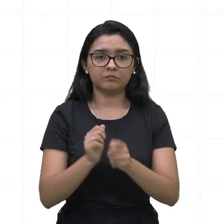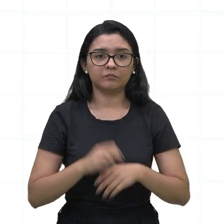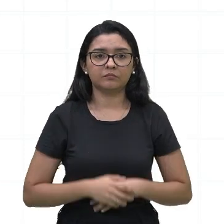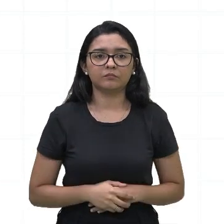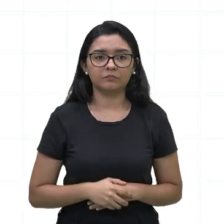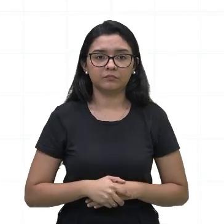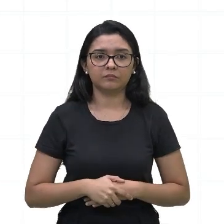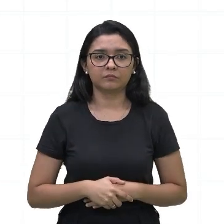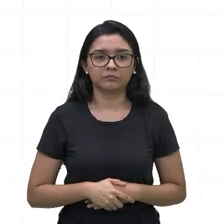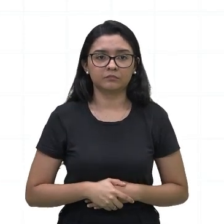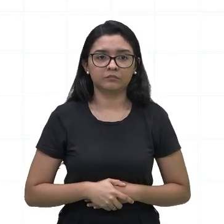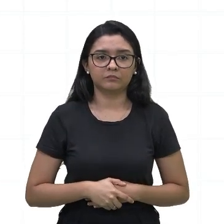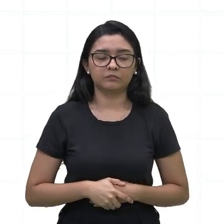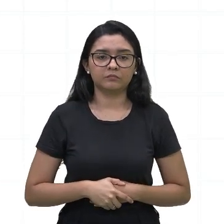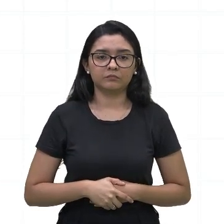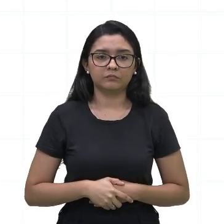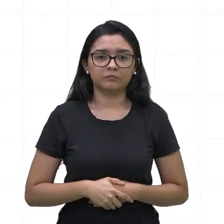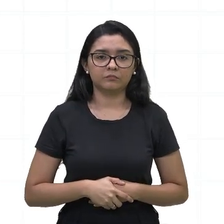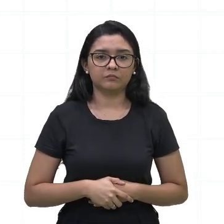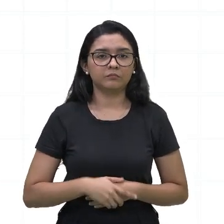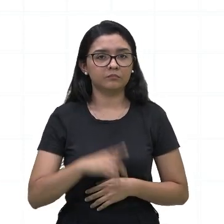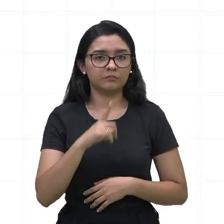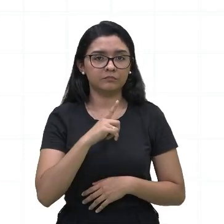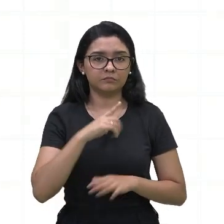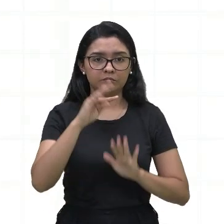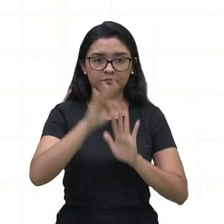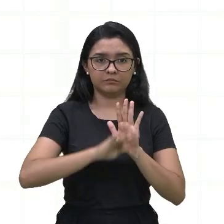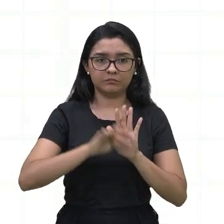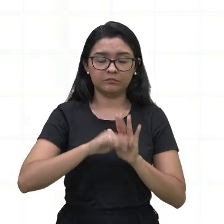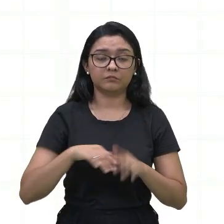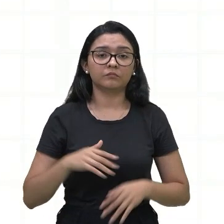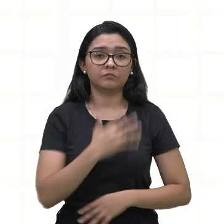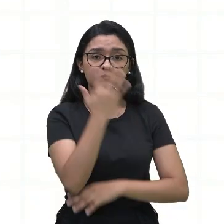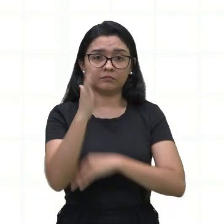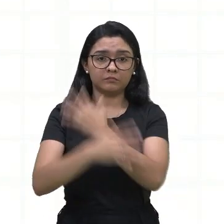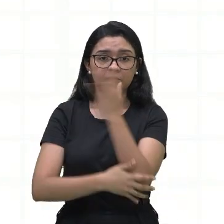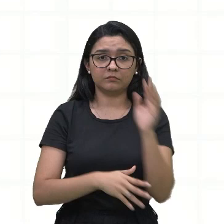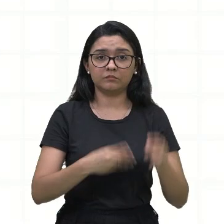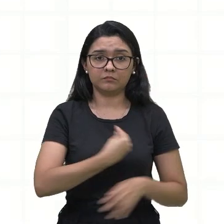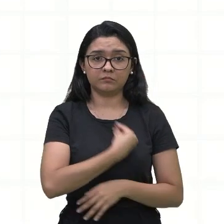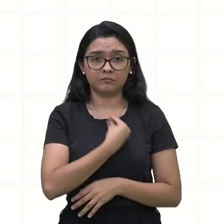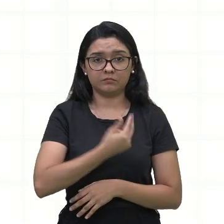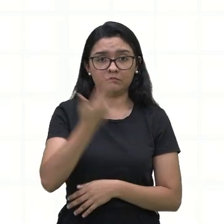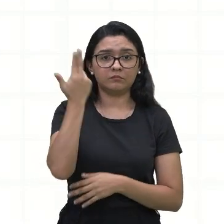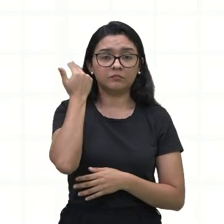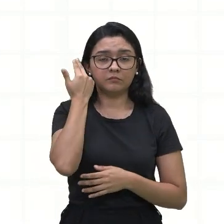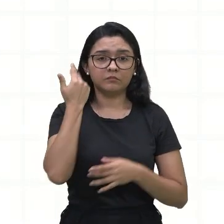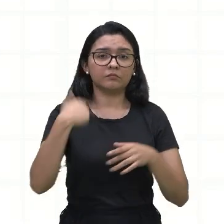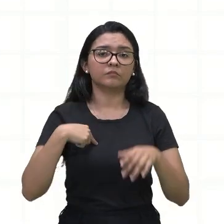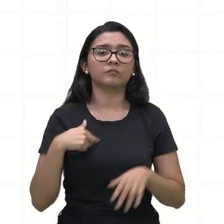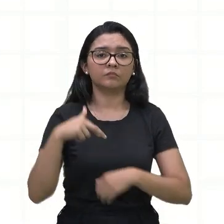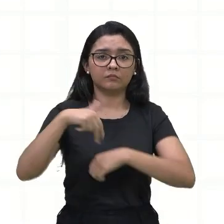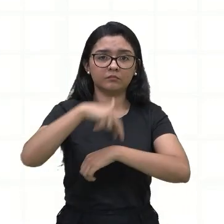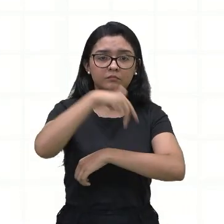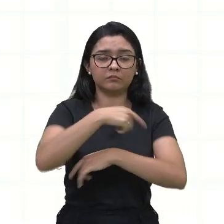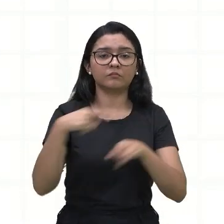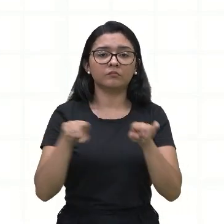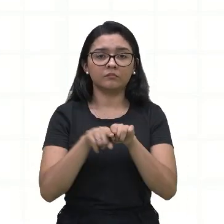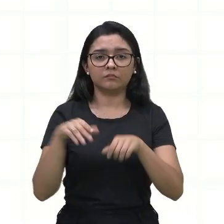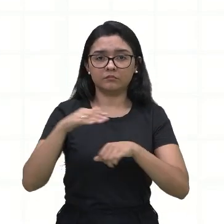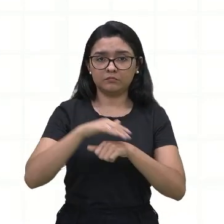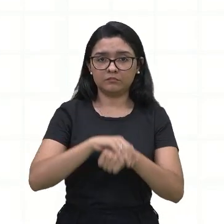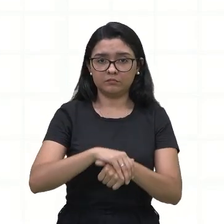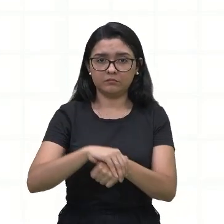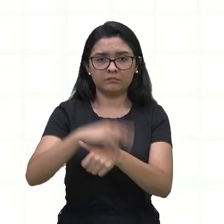só. Vamos lá. Então temos aqui o texto que diz assim, ó. Numa floresta viviam o coelho saltitão e a tartaruga